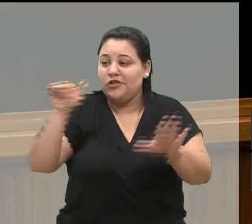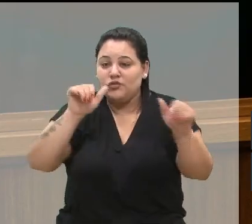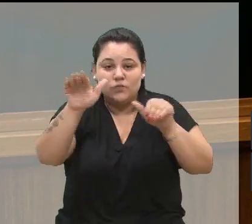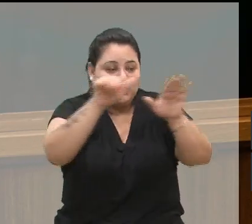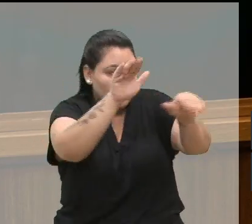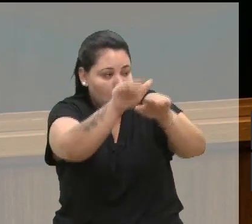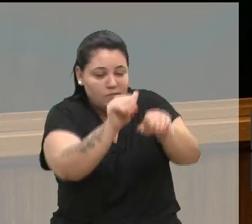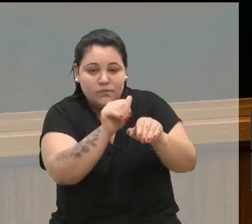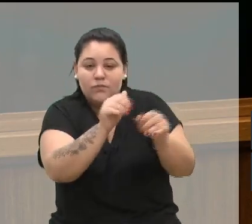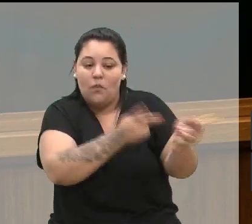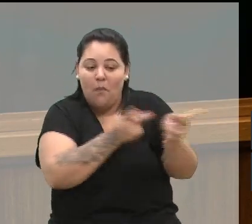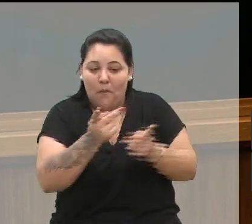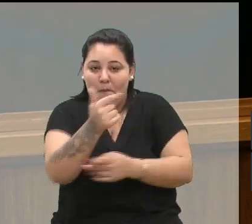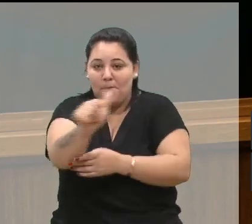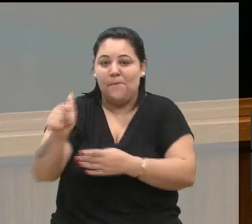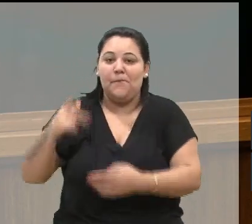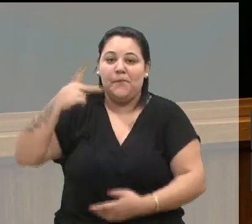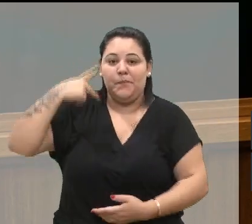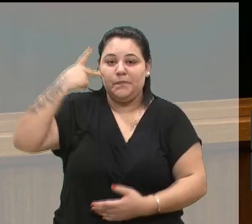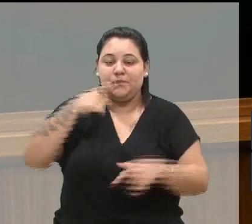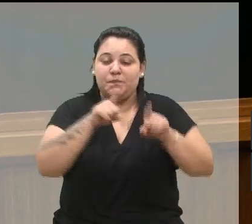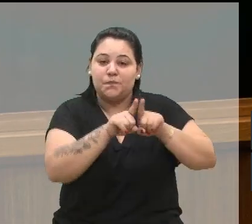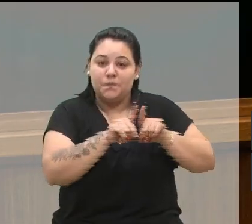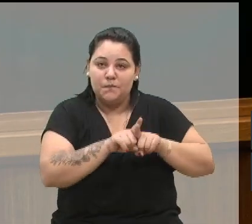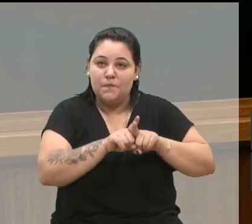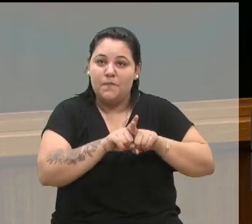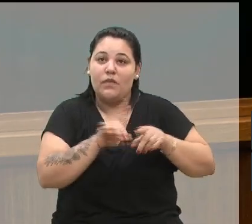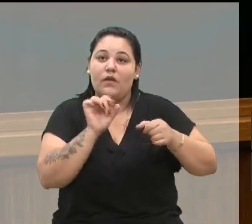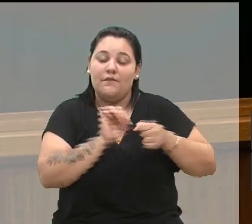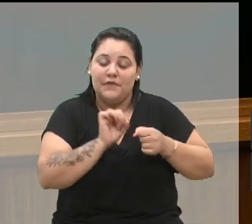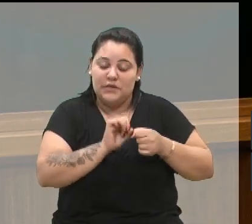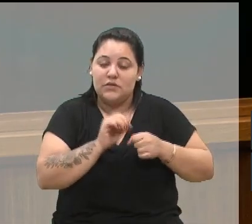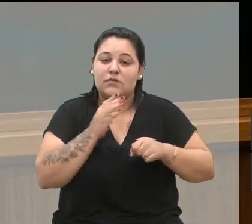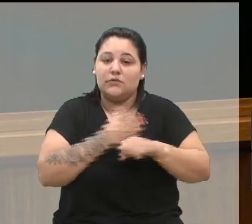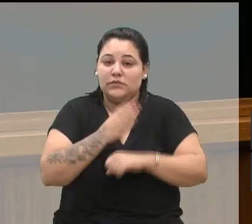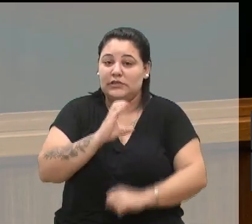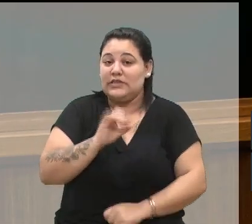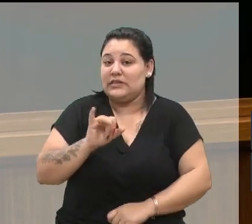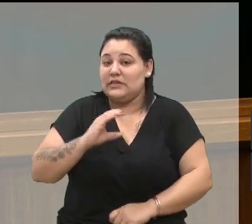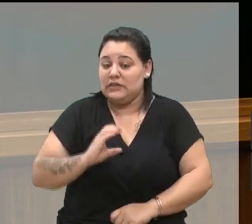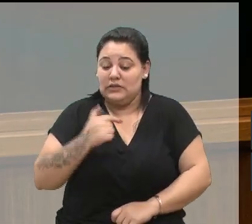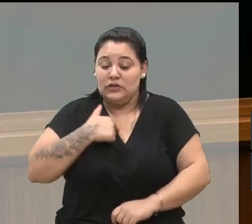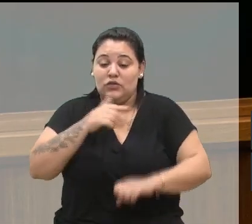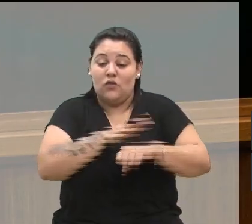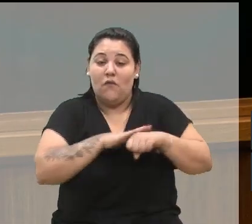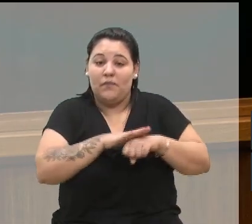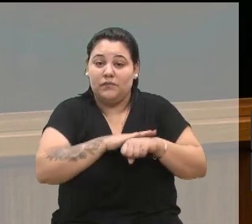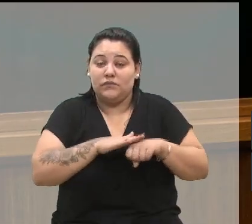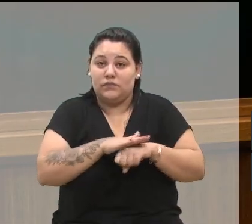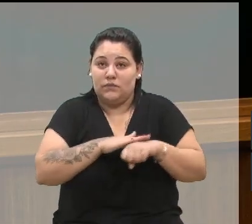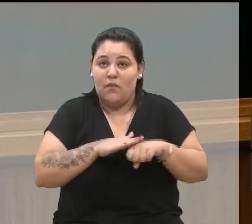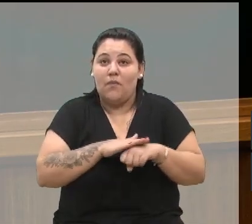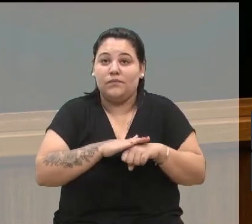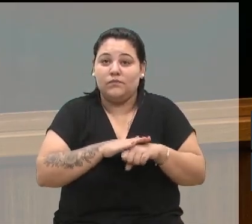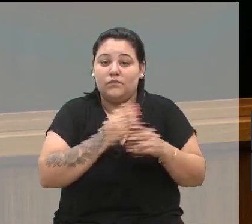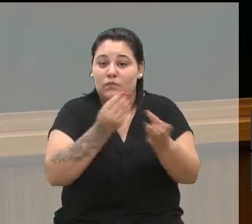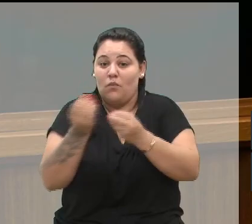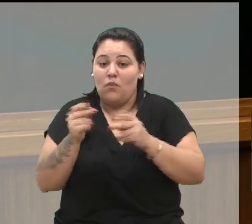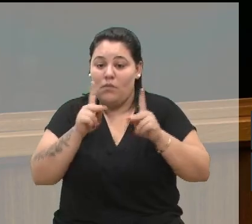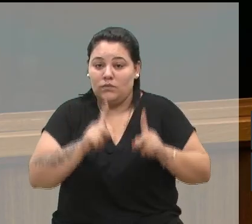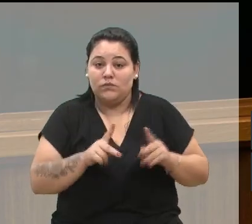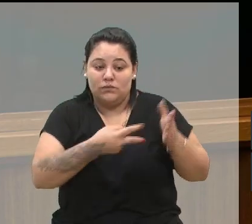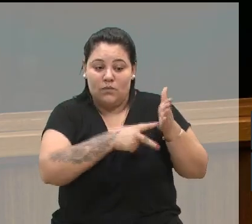mas entendo da dificuldade, fiz uma romaria na SIC, conversei com vários dirigentes dos